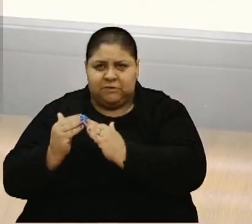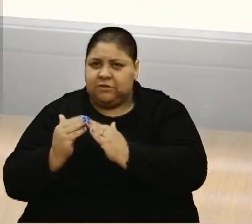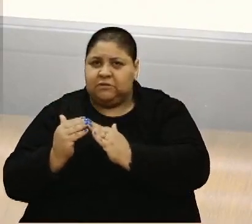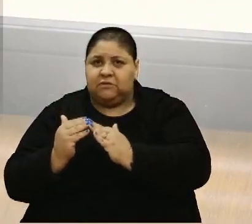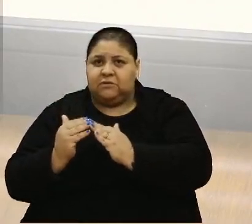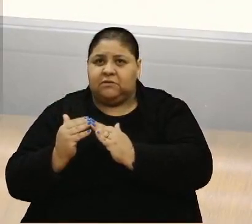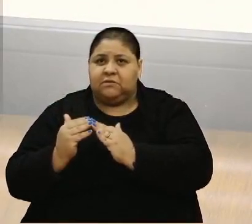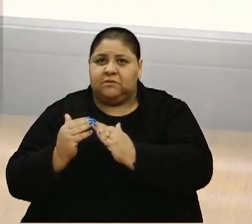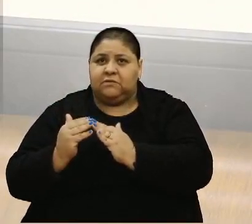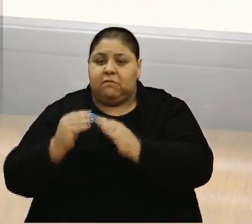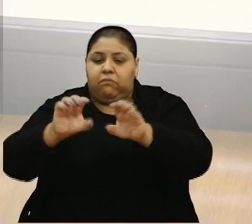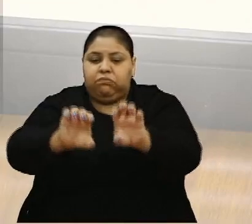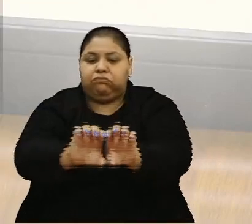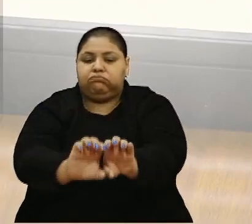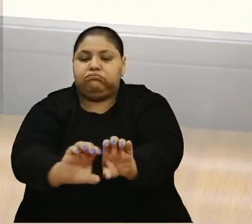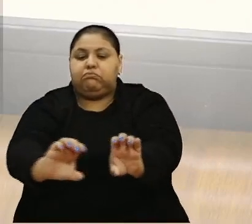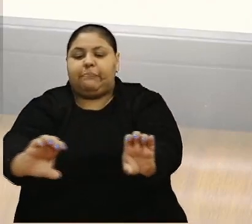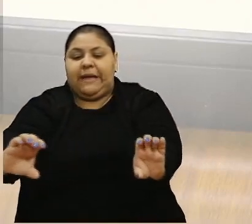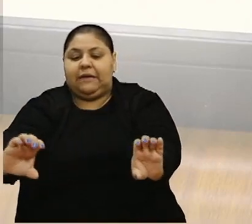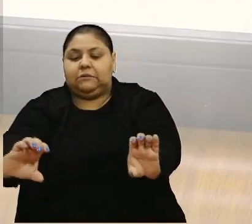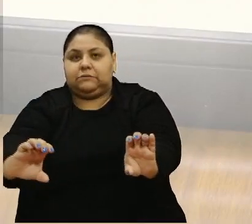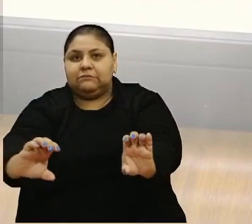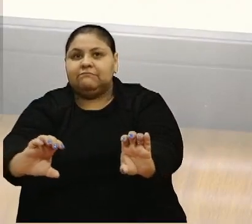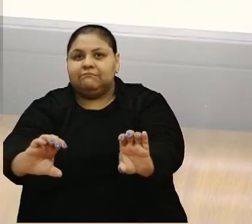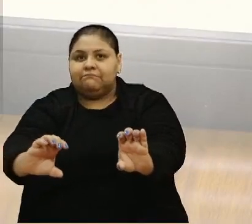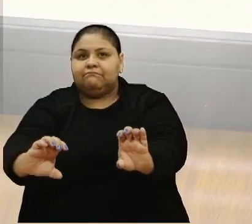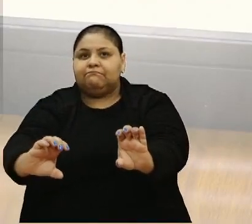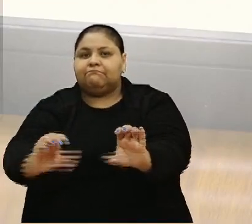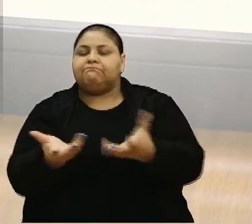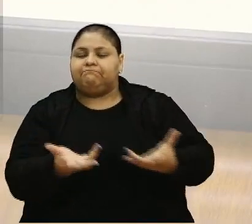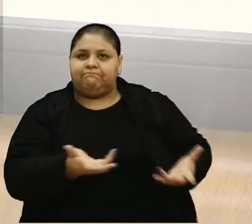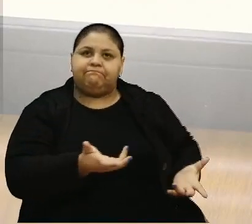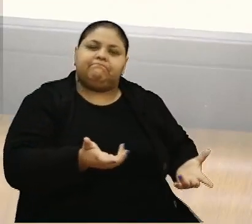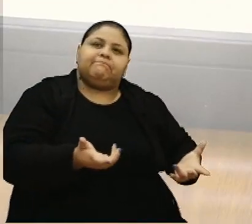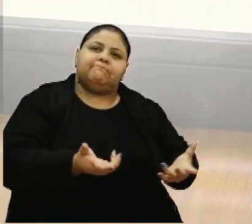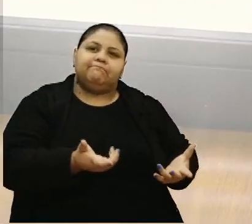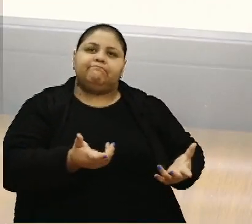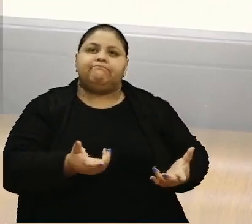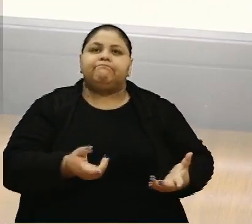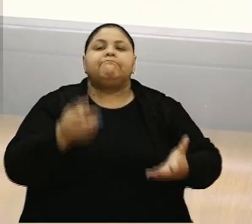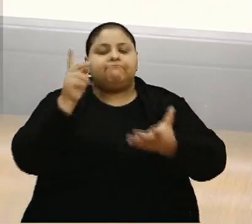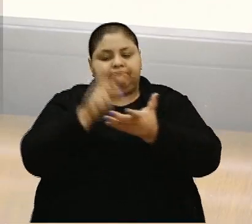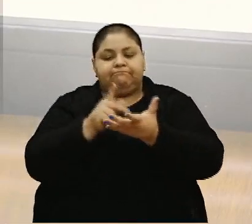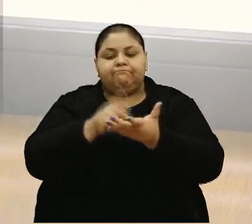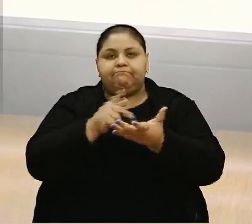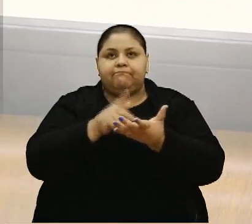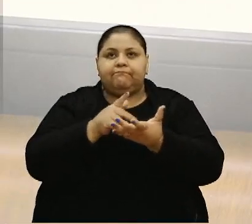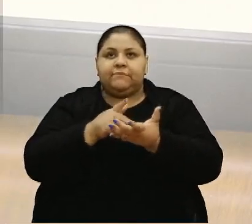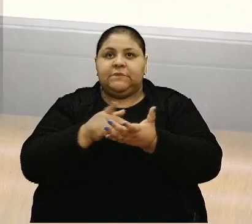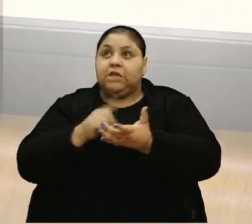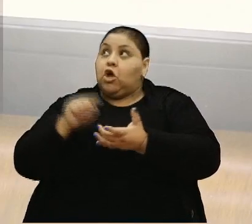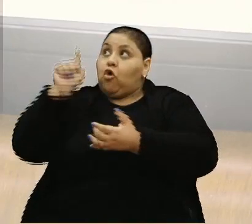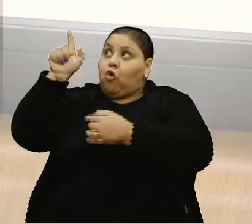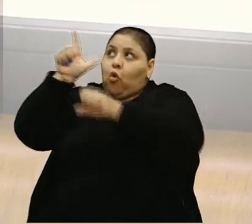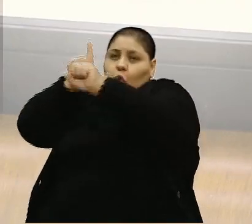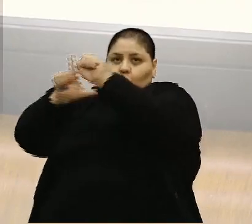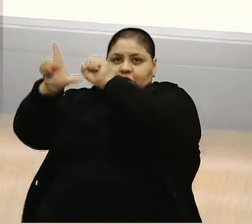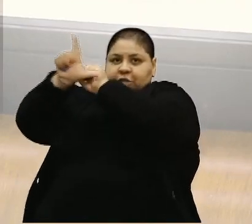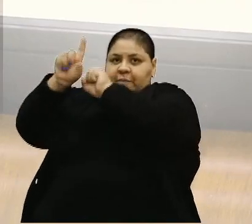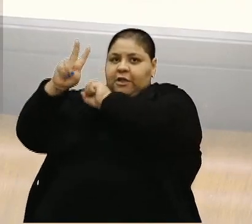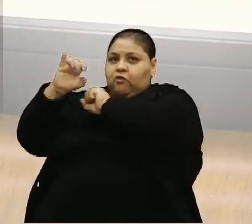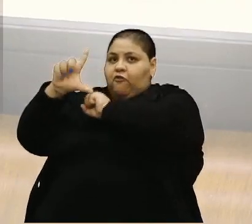elas ficam na encosta deste barranco. E realmente este loteamento, que é o Vila Gaudí, que fica lá em cima,